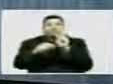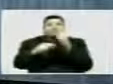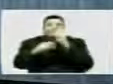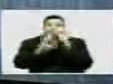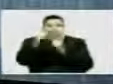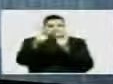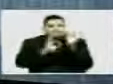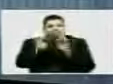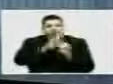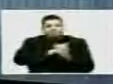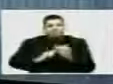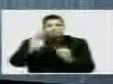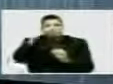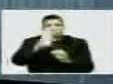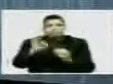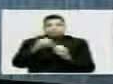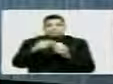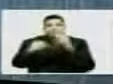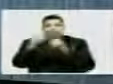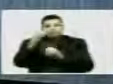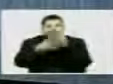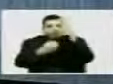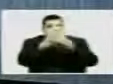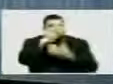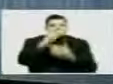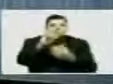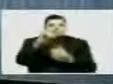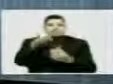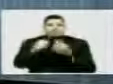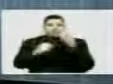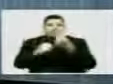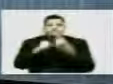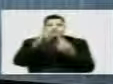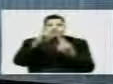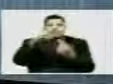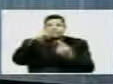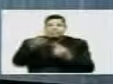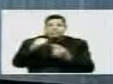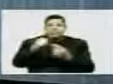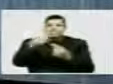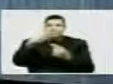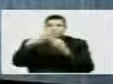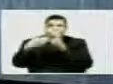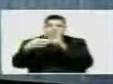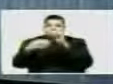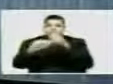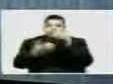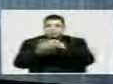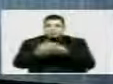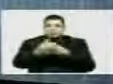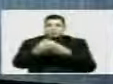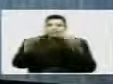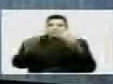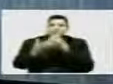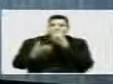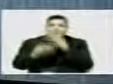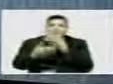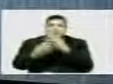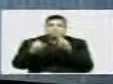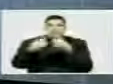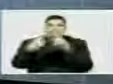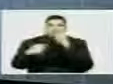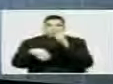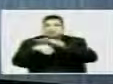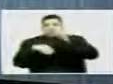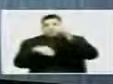à proposta do governo federal de estabelecimento de alíquota única de ICMS de 4% cobrada na origem. Mas